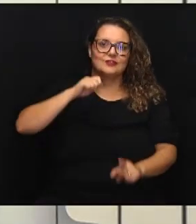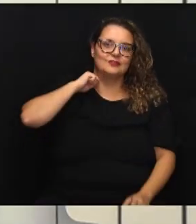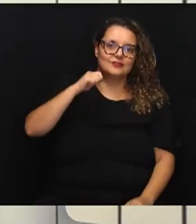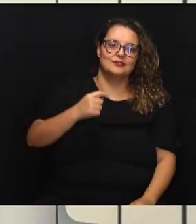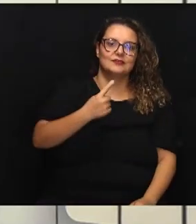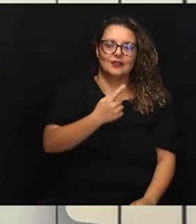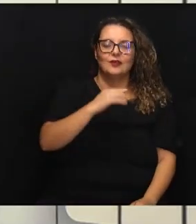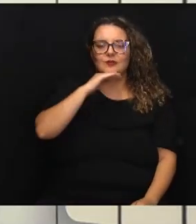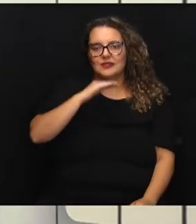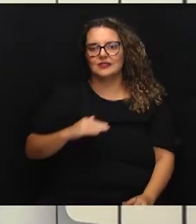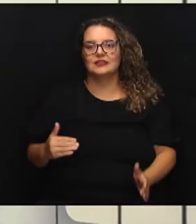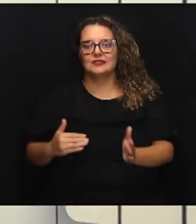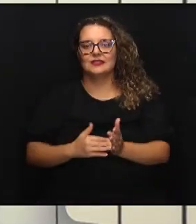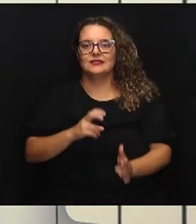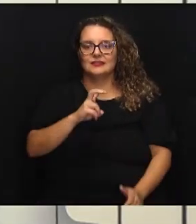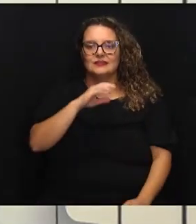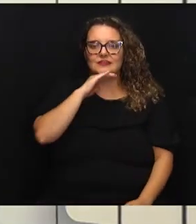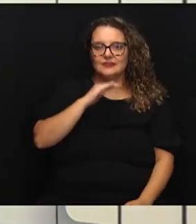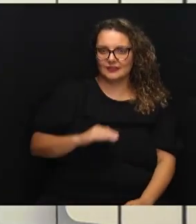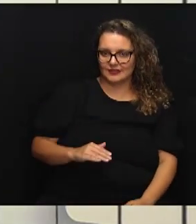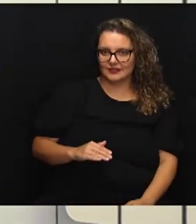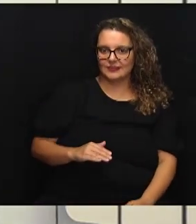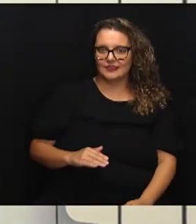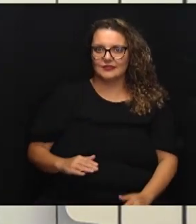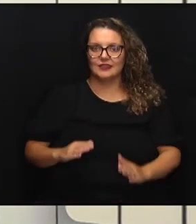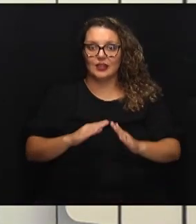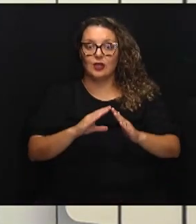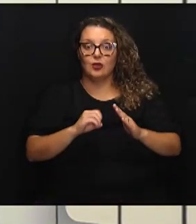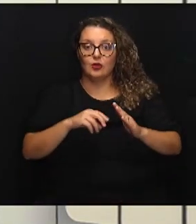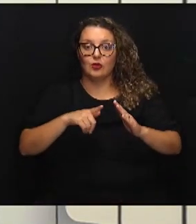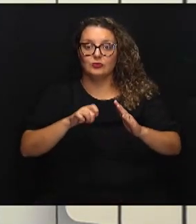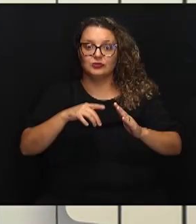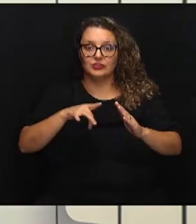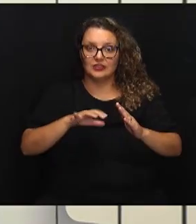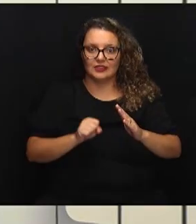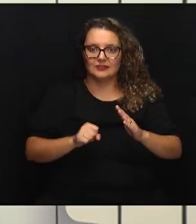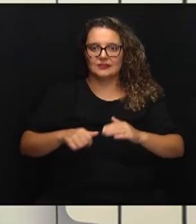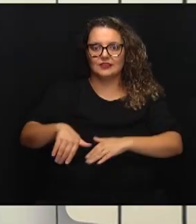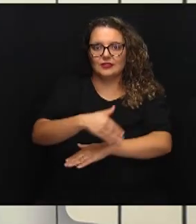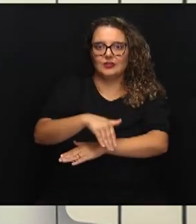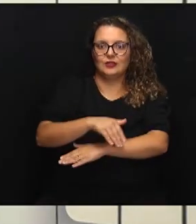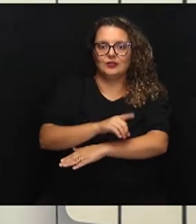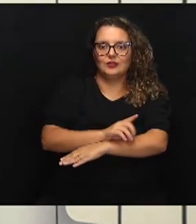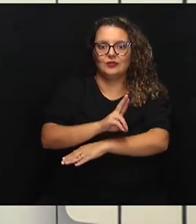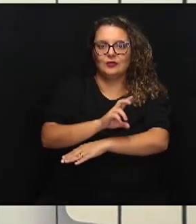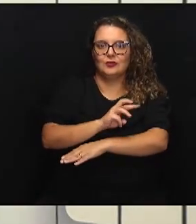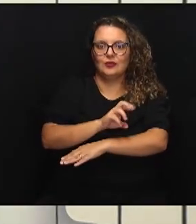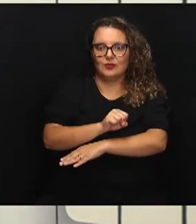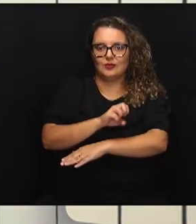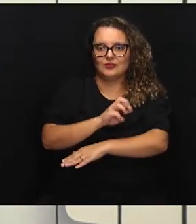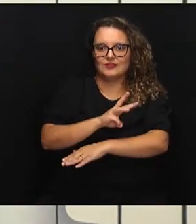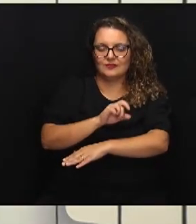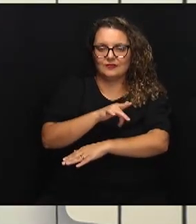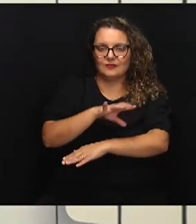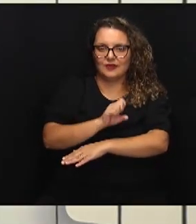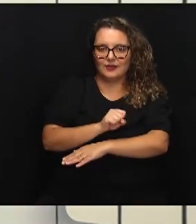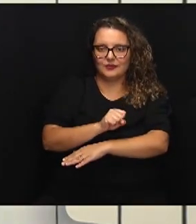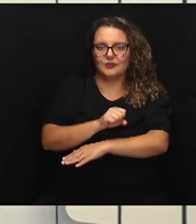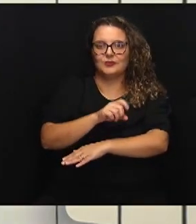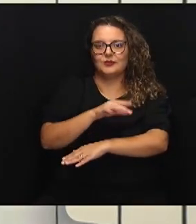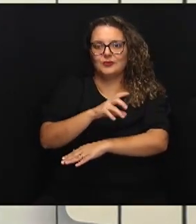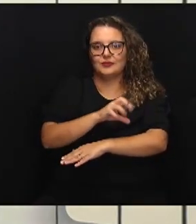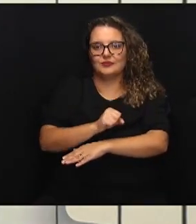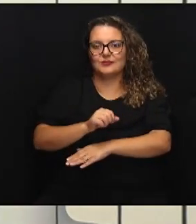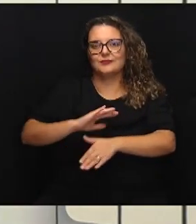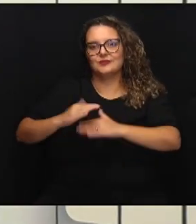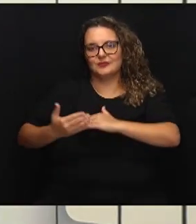às 5h da tarde, na Casa dos Congelados, na rua Doutor Oswaldo Cruz, número 137, no Jardim Nossa